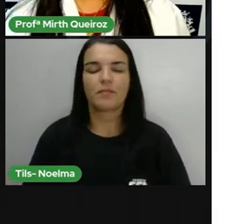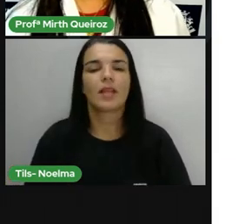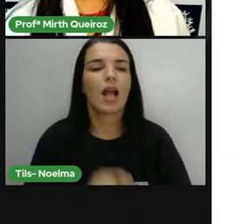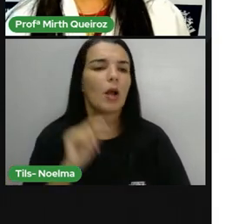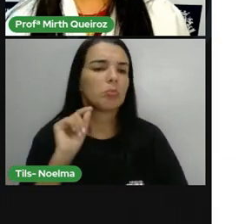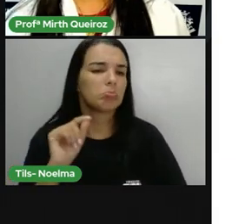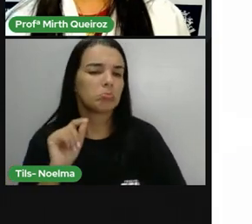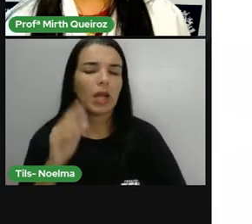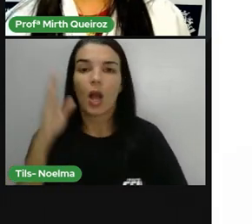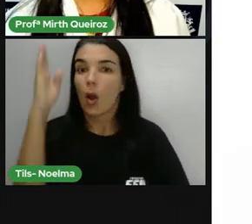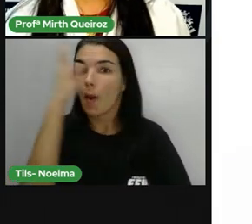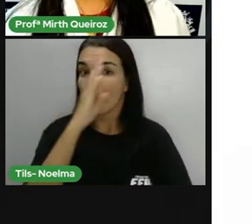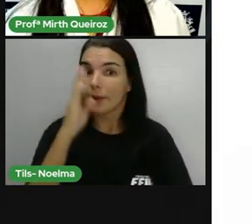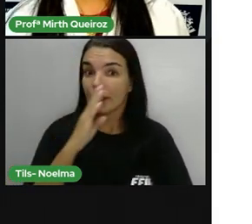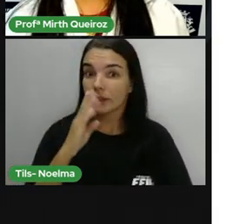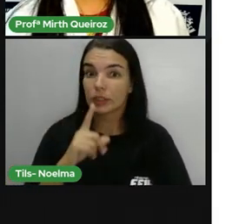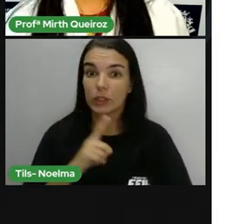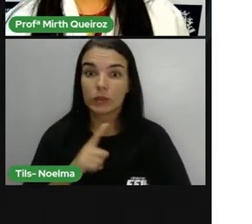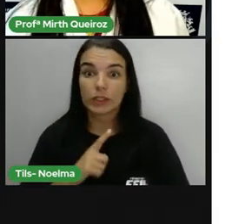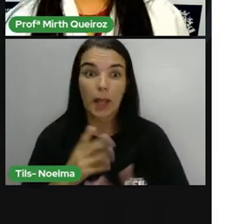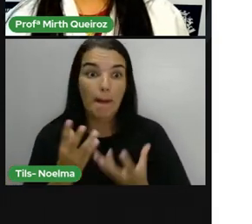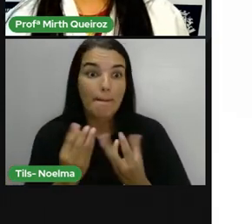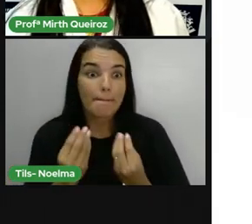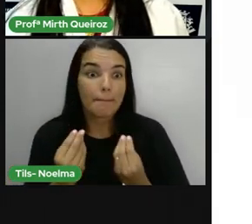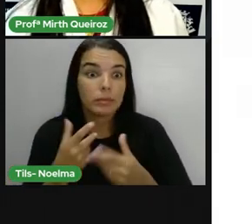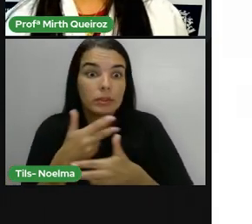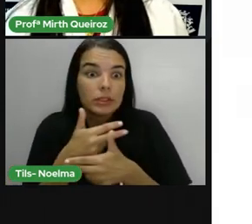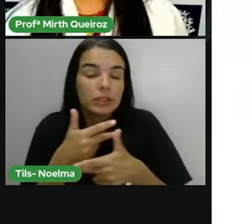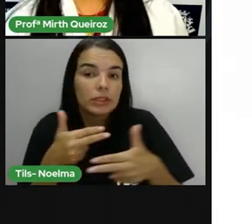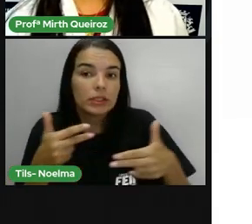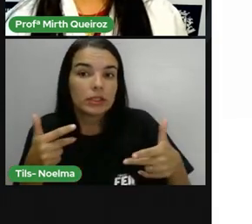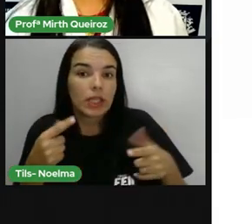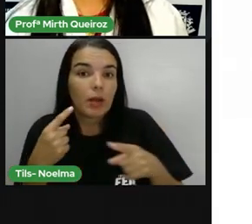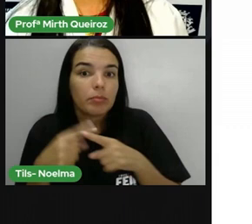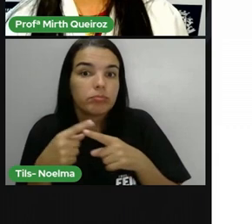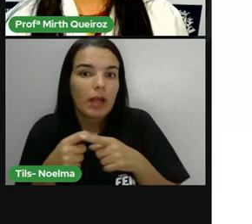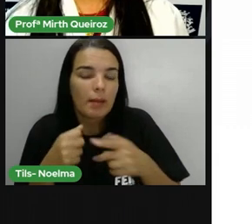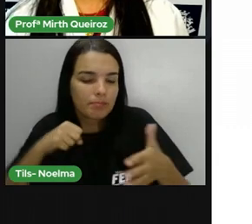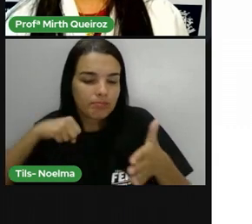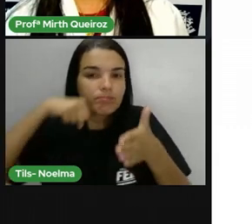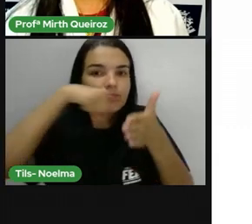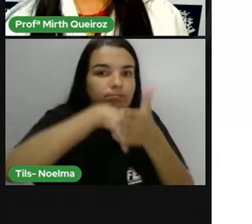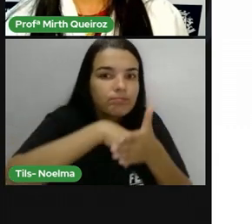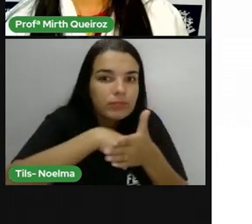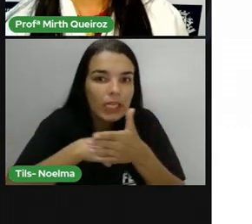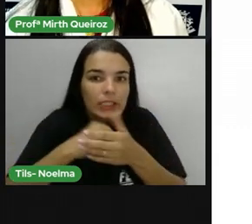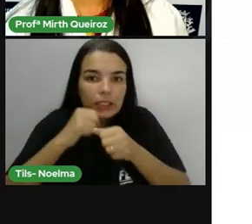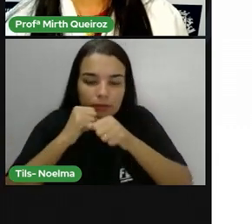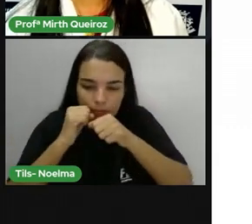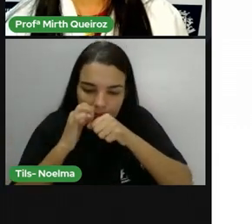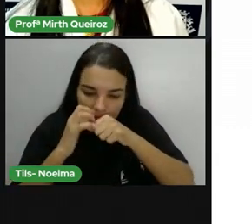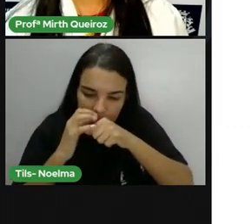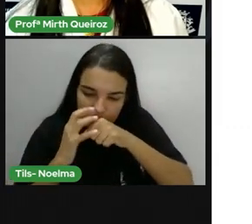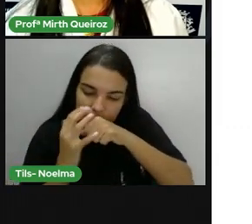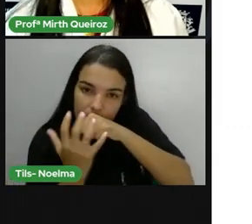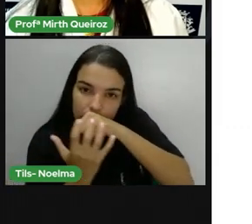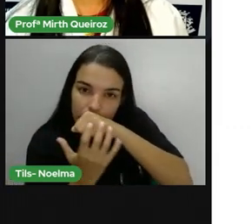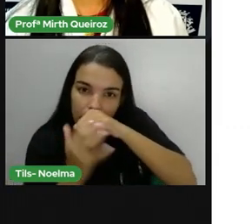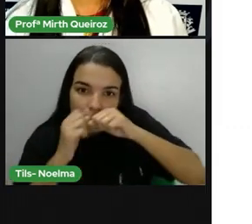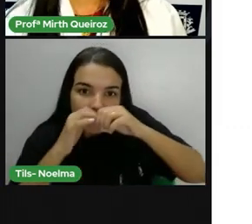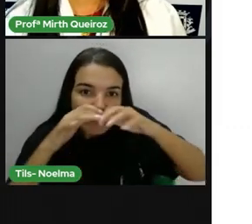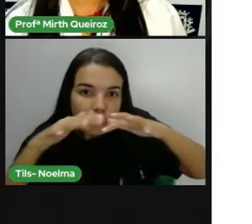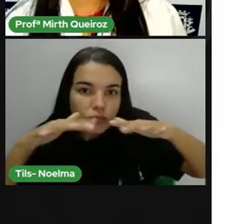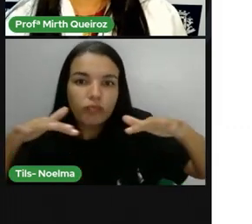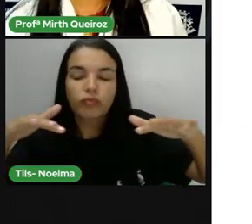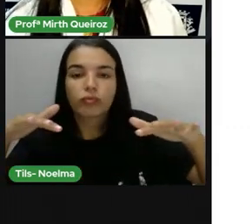O Brasil vem tomando diversas medidas para combater o avanço do coronavírus. Uma das principais é o isolamento